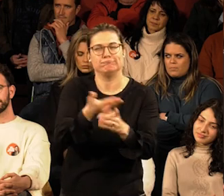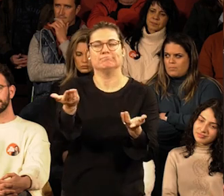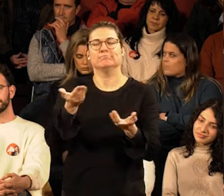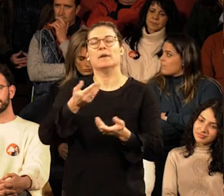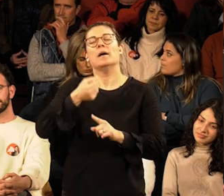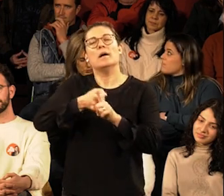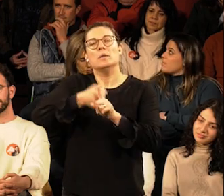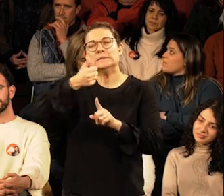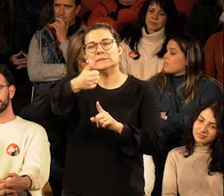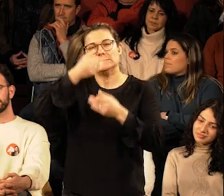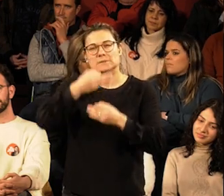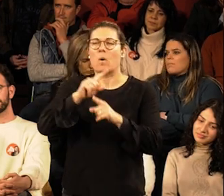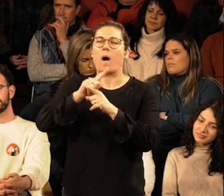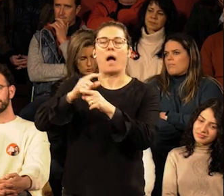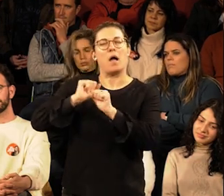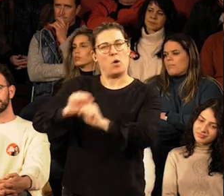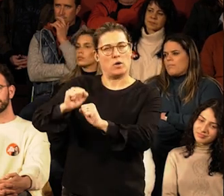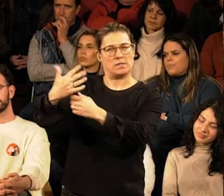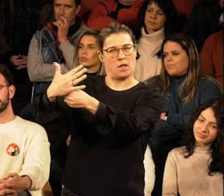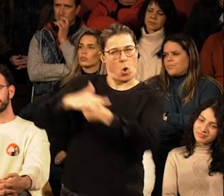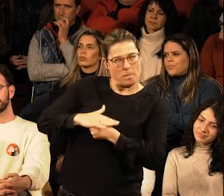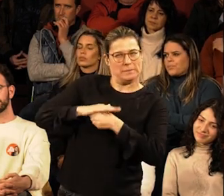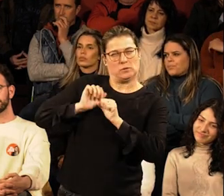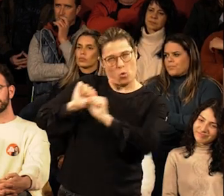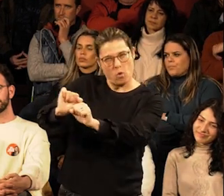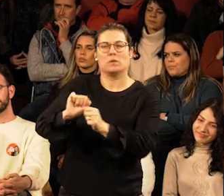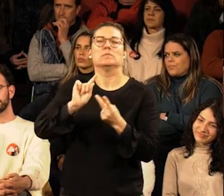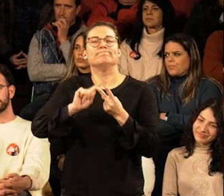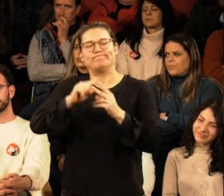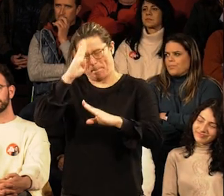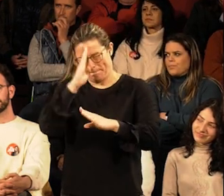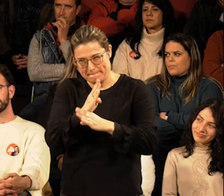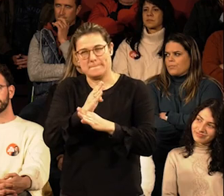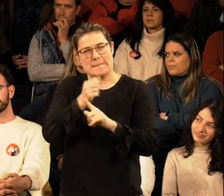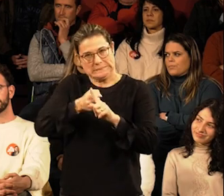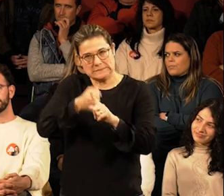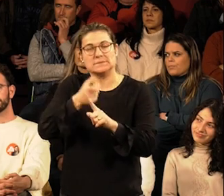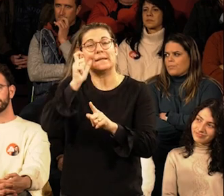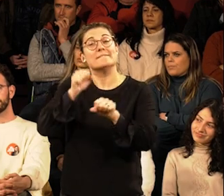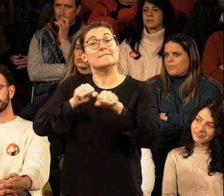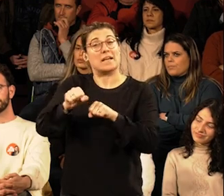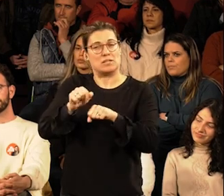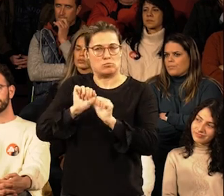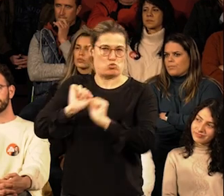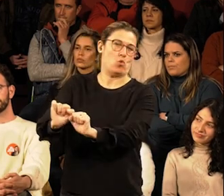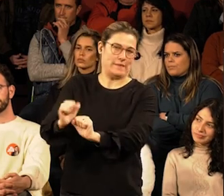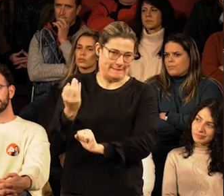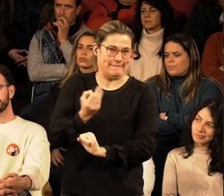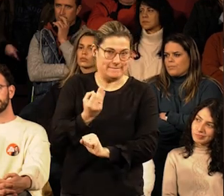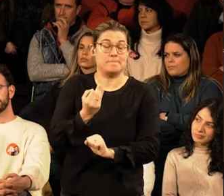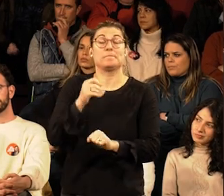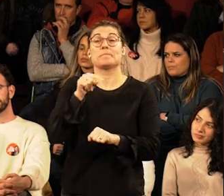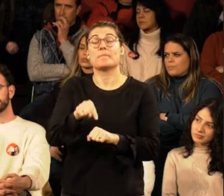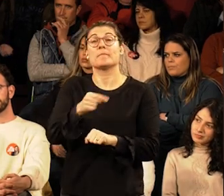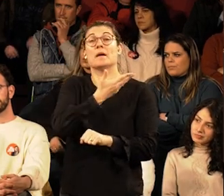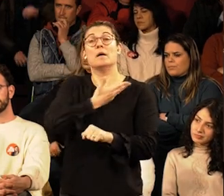dignidade contra a opressão a resistência contra o fascismo foi a